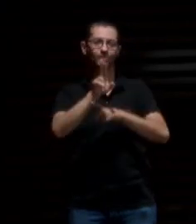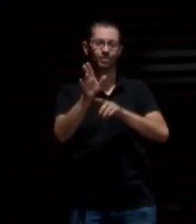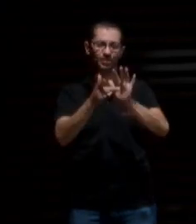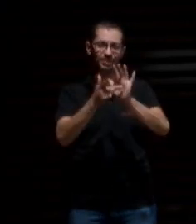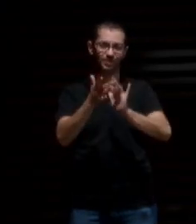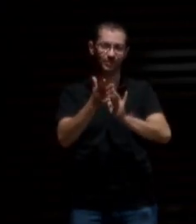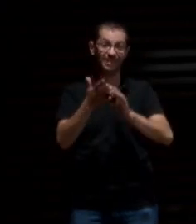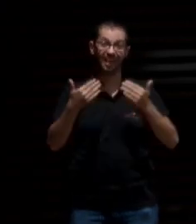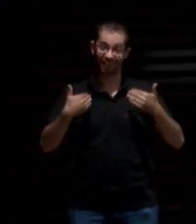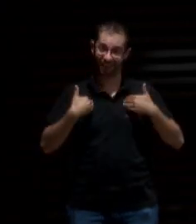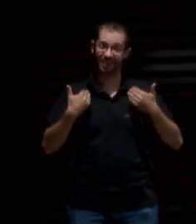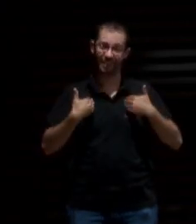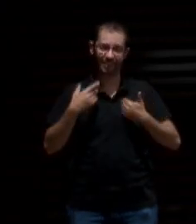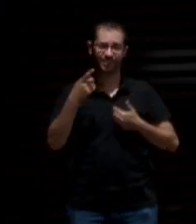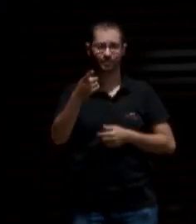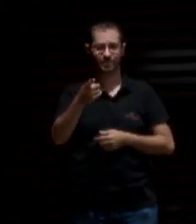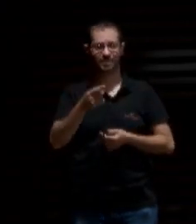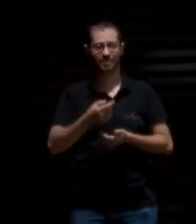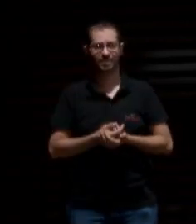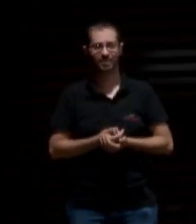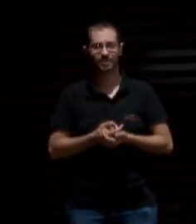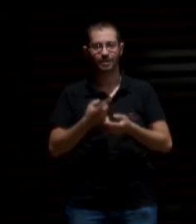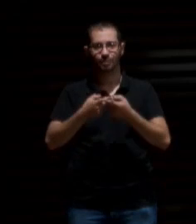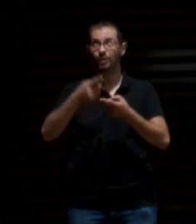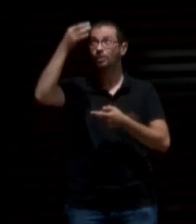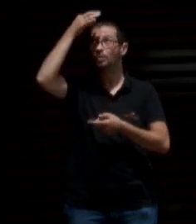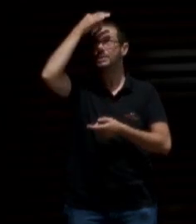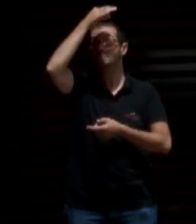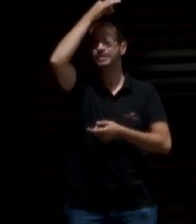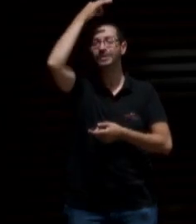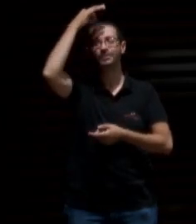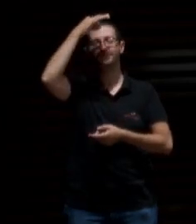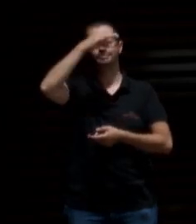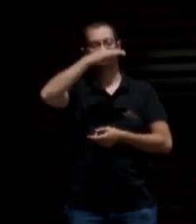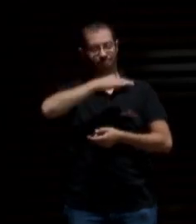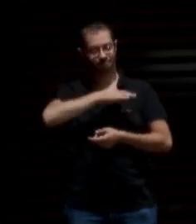sois. Porque sobre vós repousa o Espírito da glória de Deus.